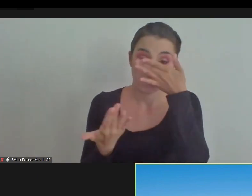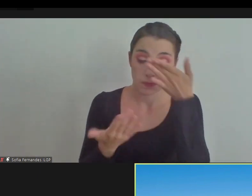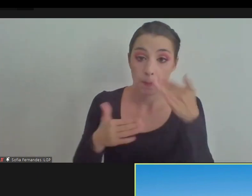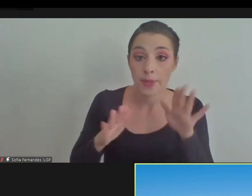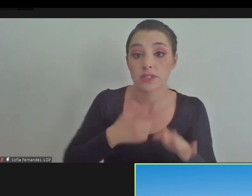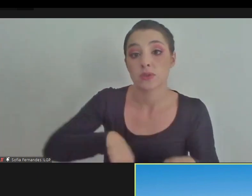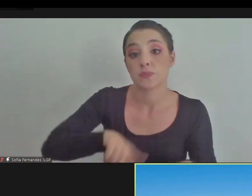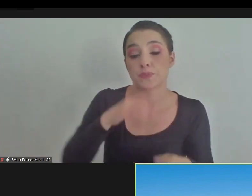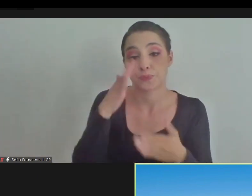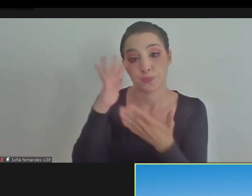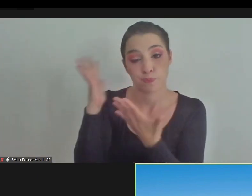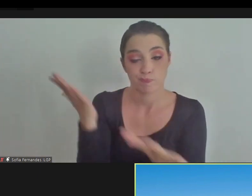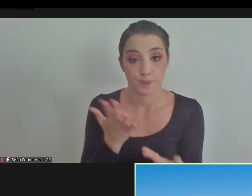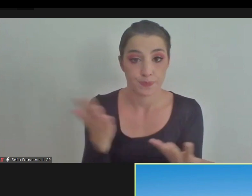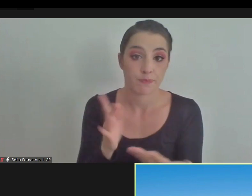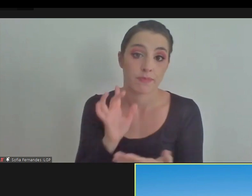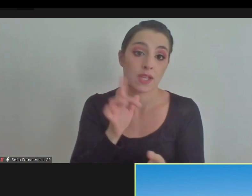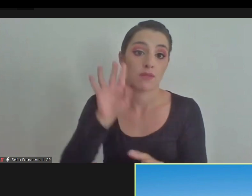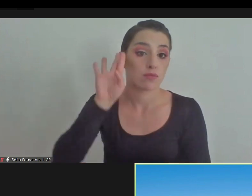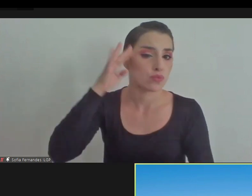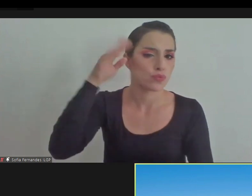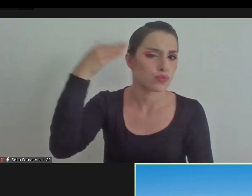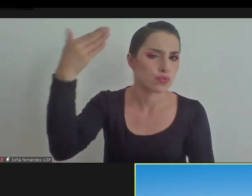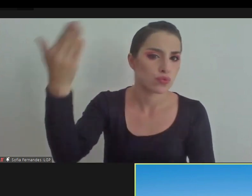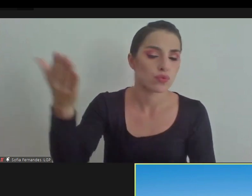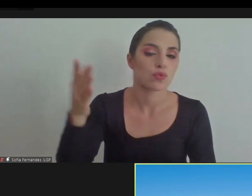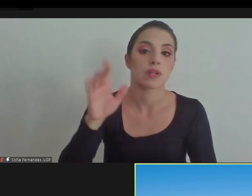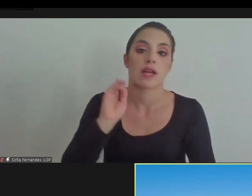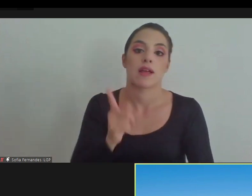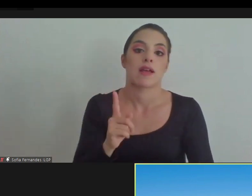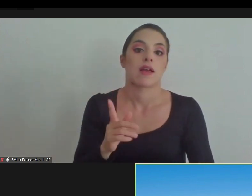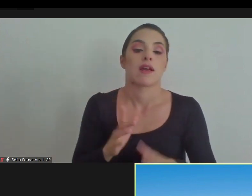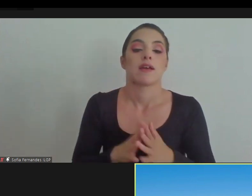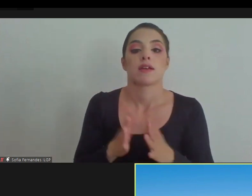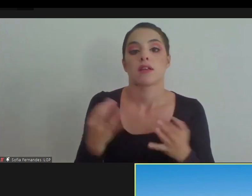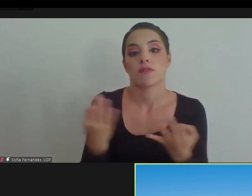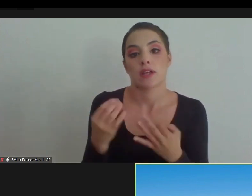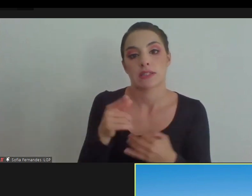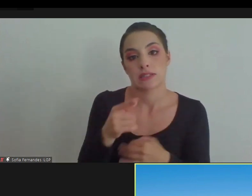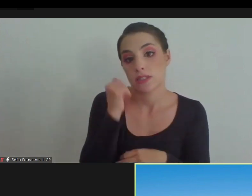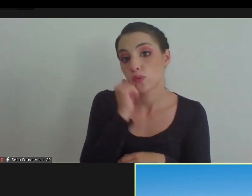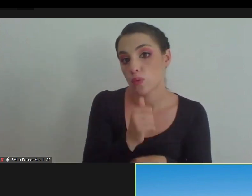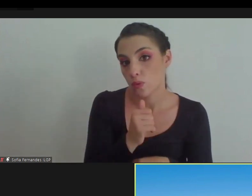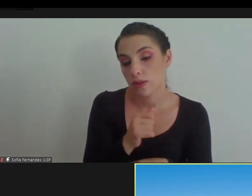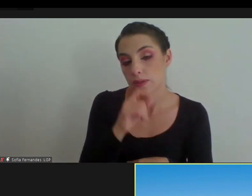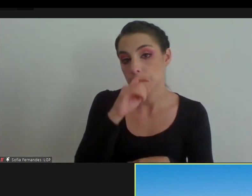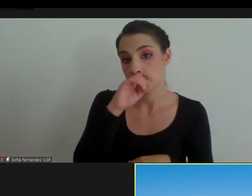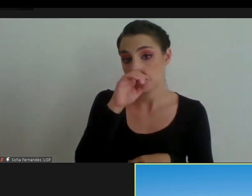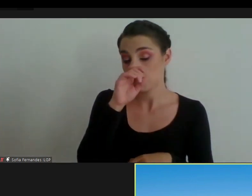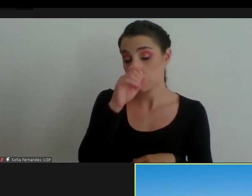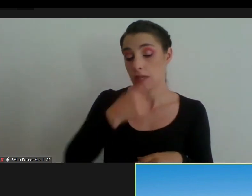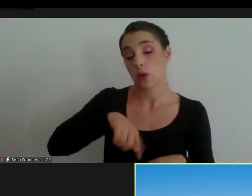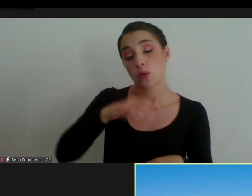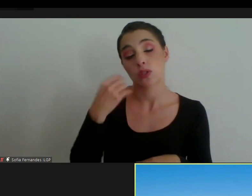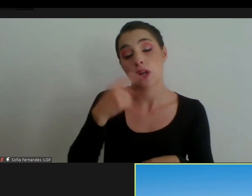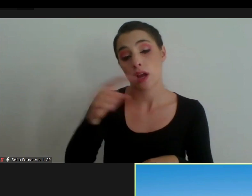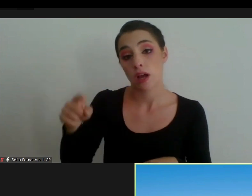íamos apresentar era futuro, era otimismo. E essa foi uma dor. E tivemos casos